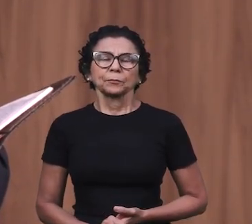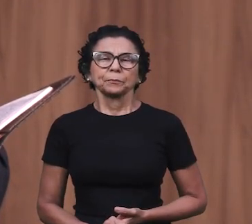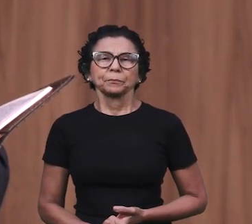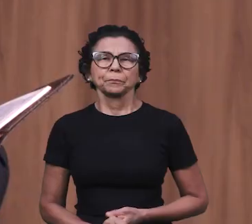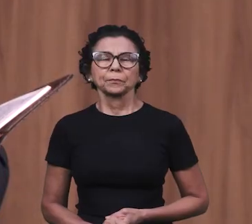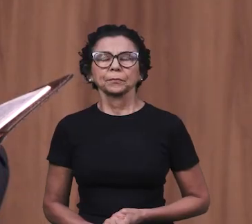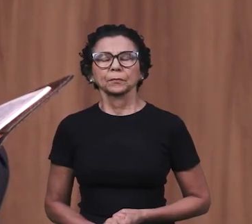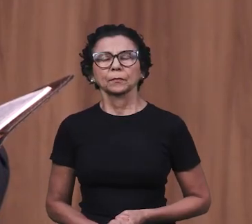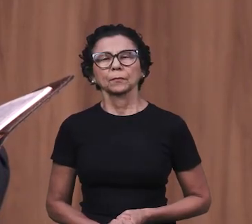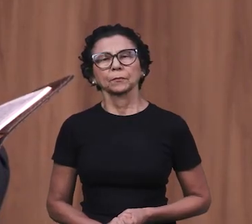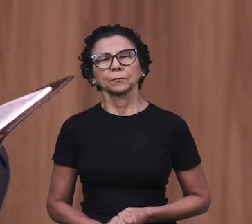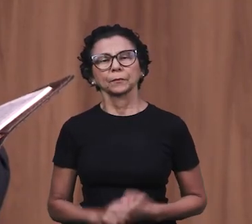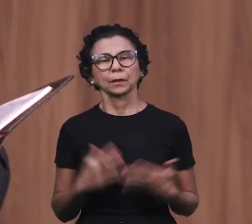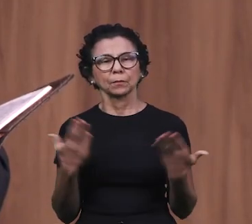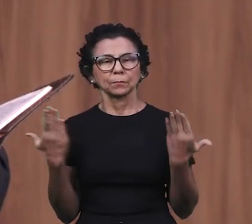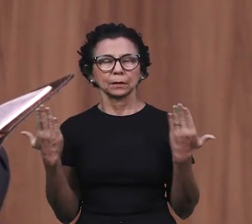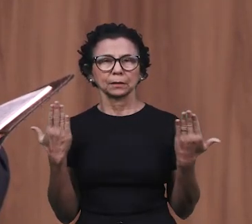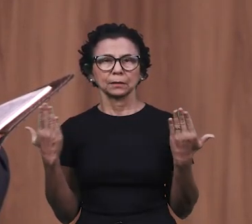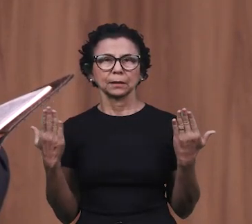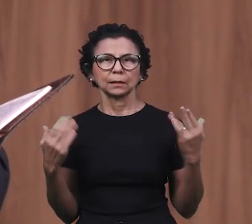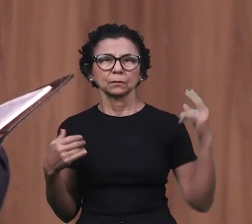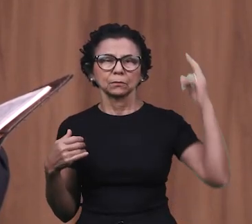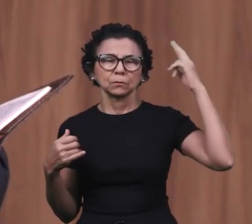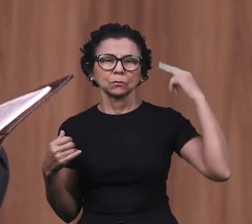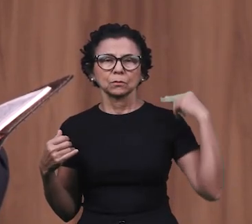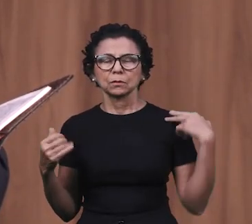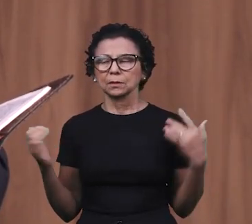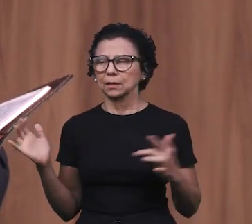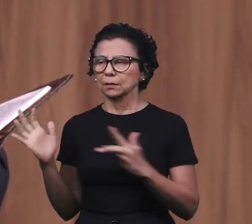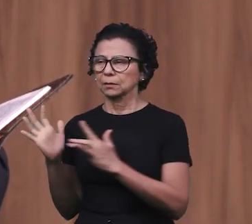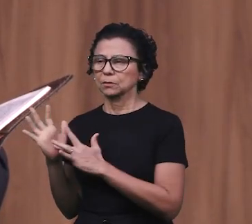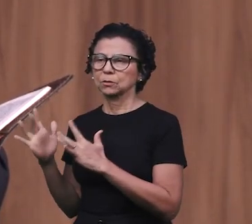cada paralelo que a vida de José